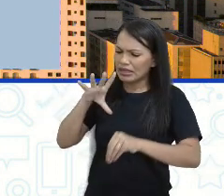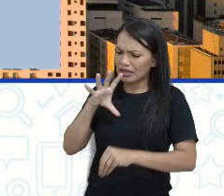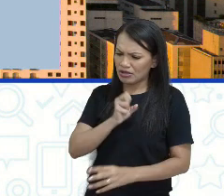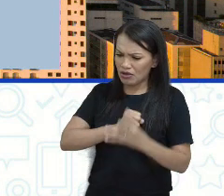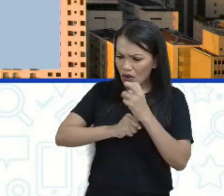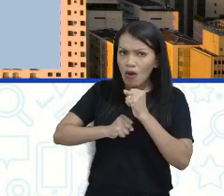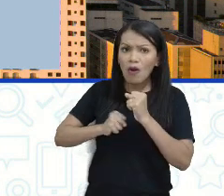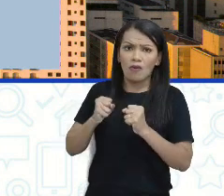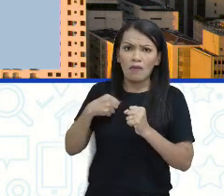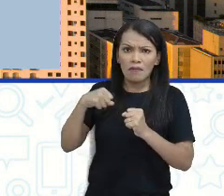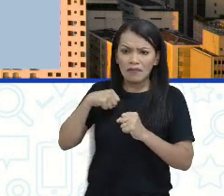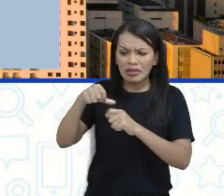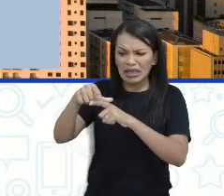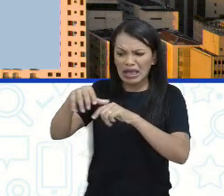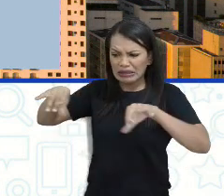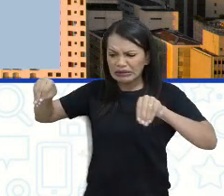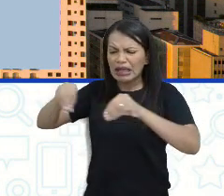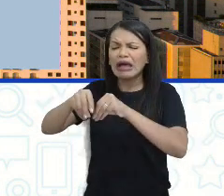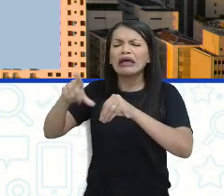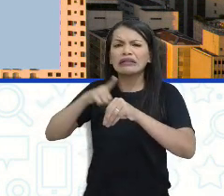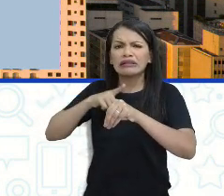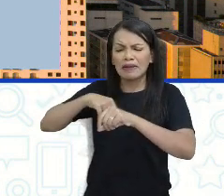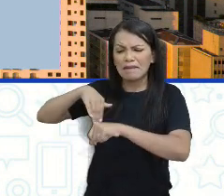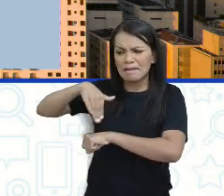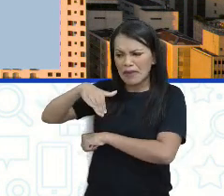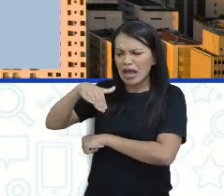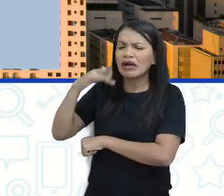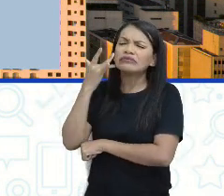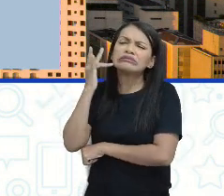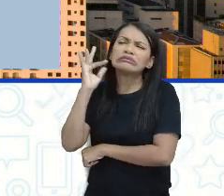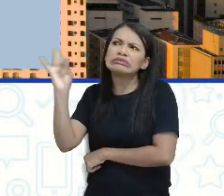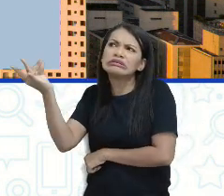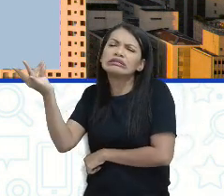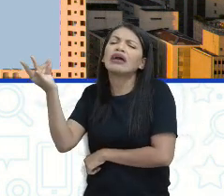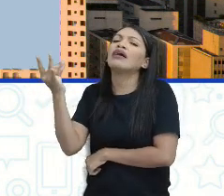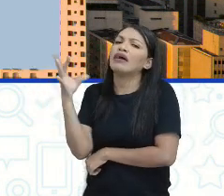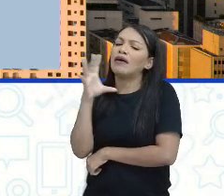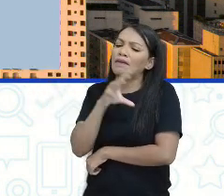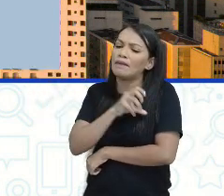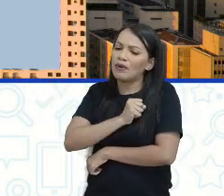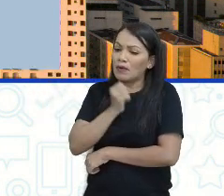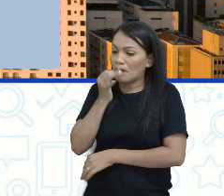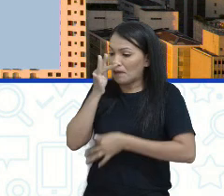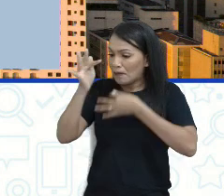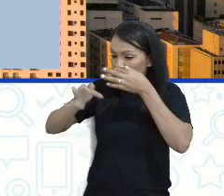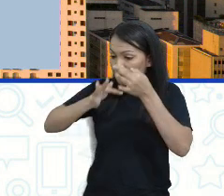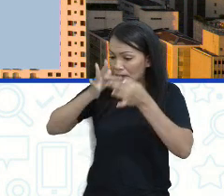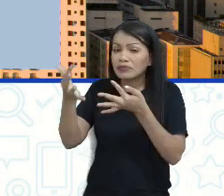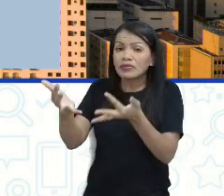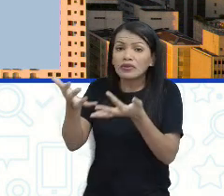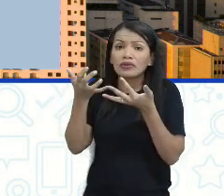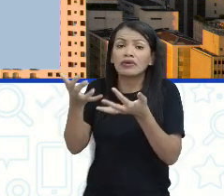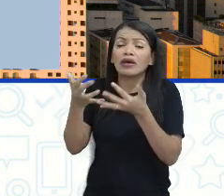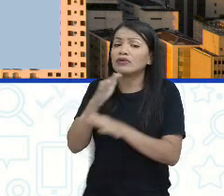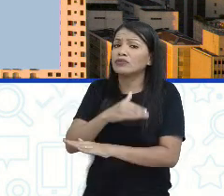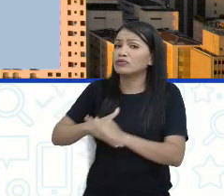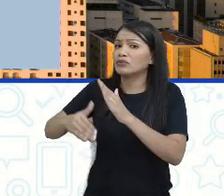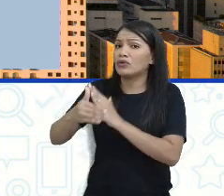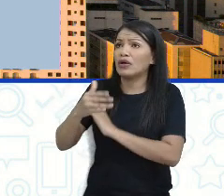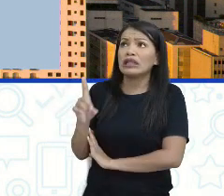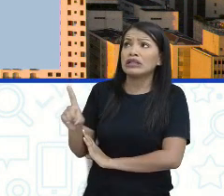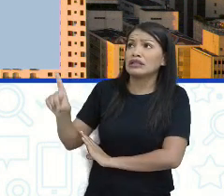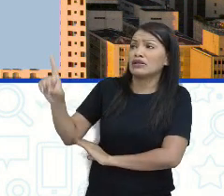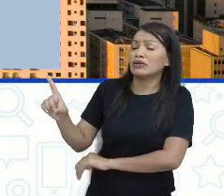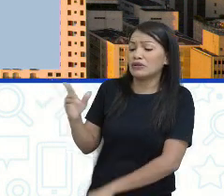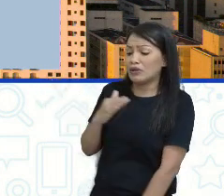ouro, minha terra tem mais terra. Ouro, terra, amor e rosas. Eu quero tudo de lá. Não permita, Deus, que eu